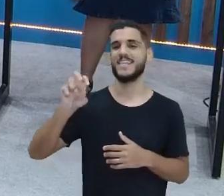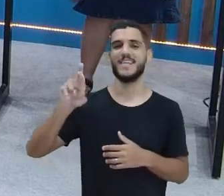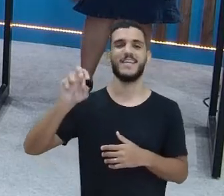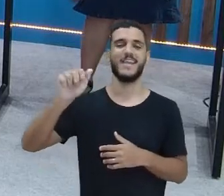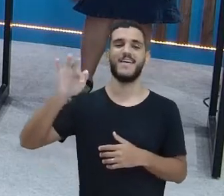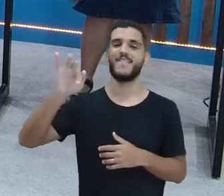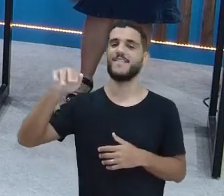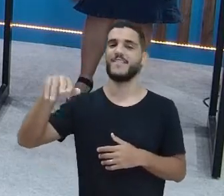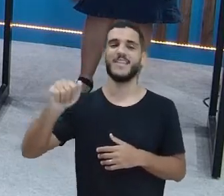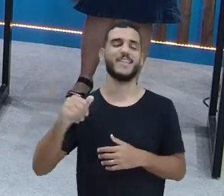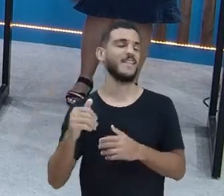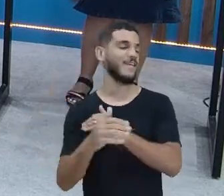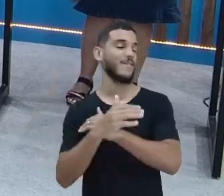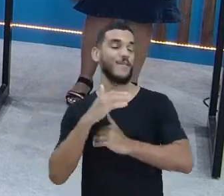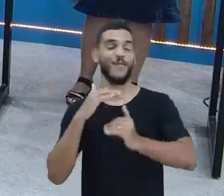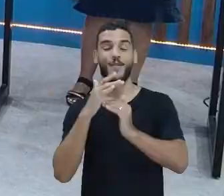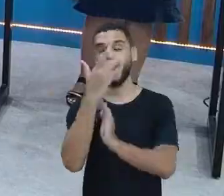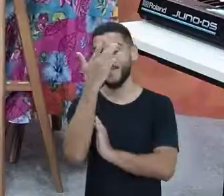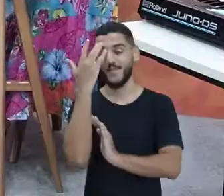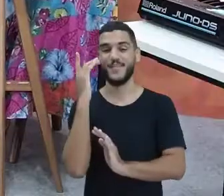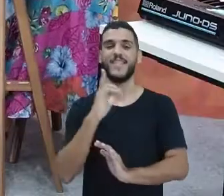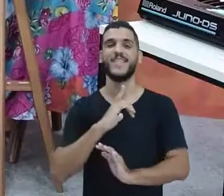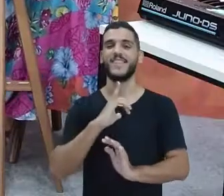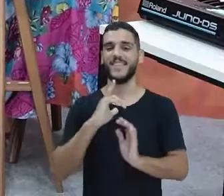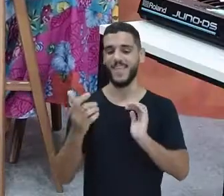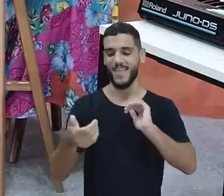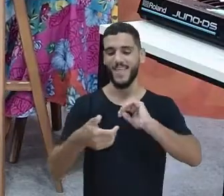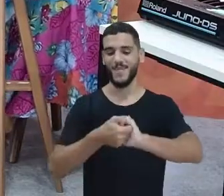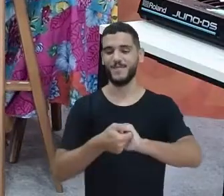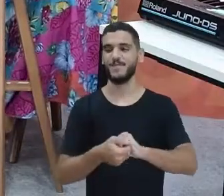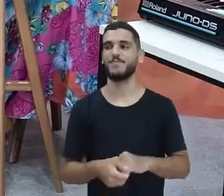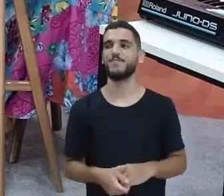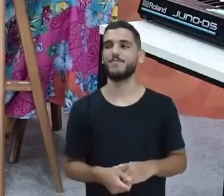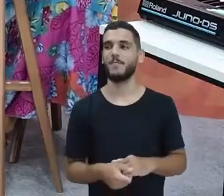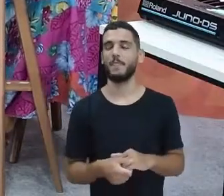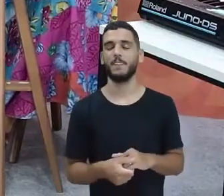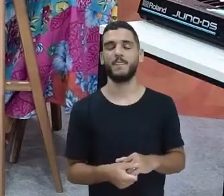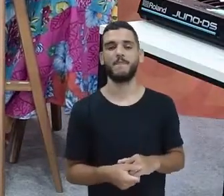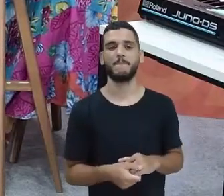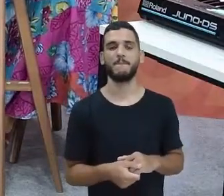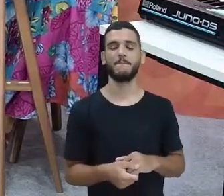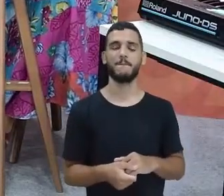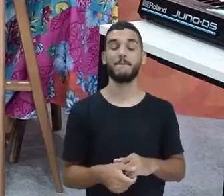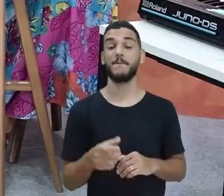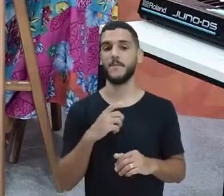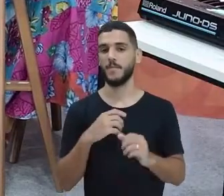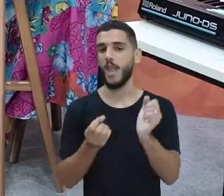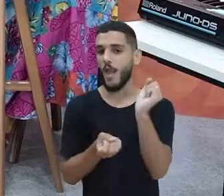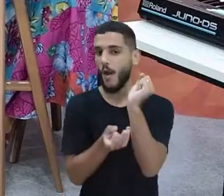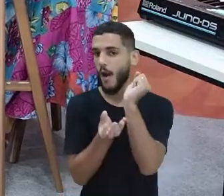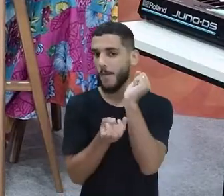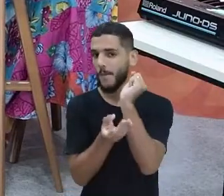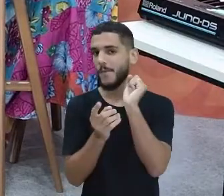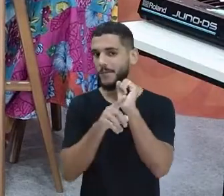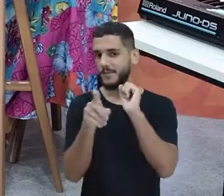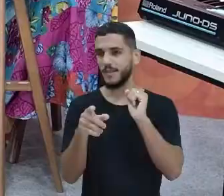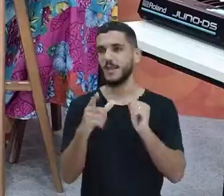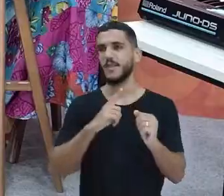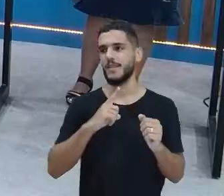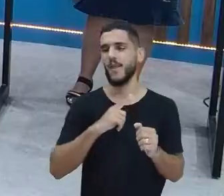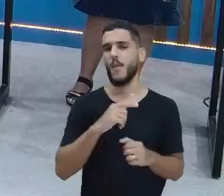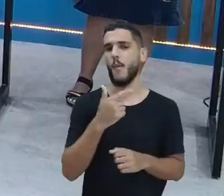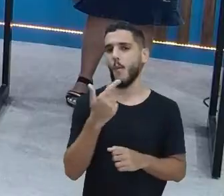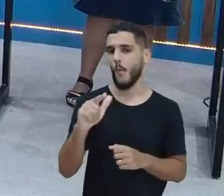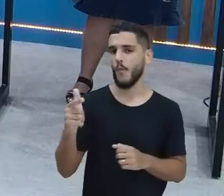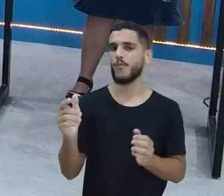par. Olha, tá rindo que eu vou te par. Eu ouvi uma história por aí, vou dar logo um spoiler. Que vai ter outros pares,